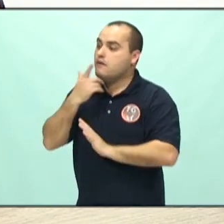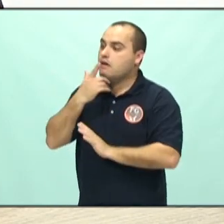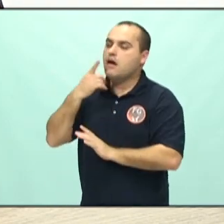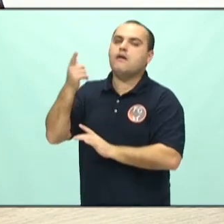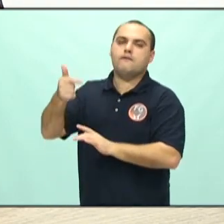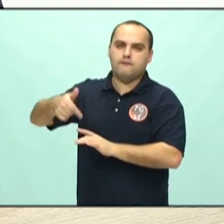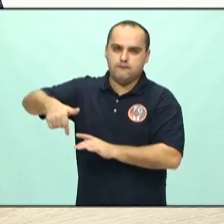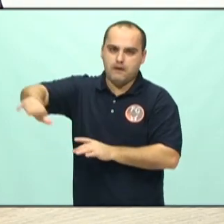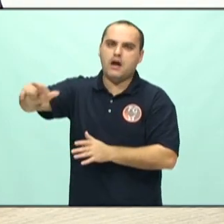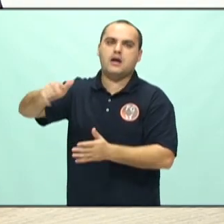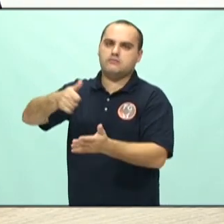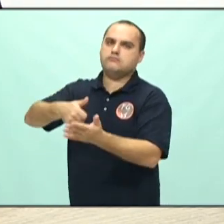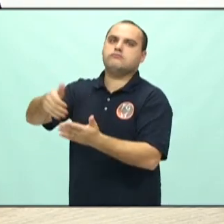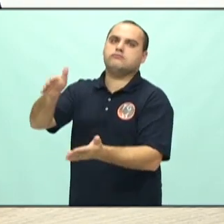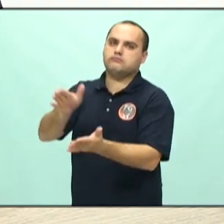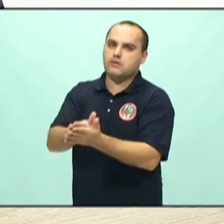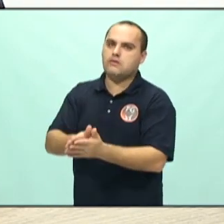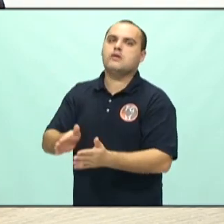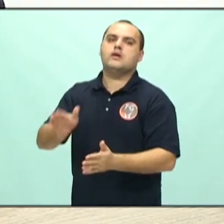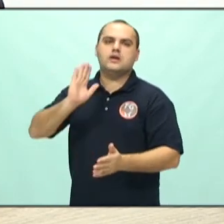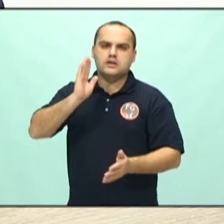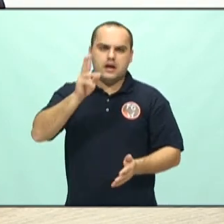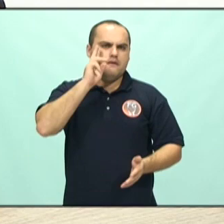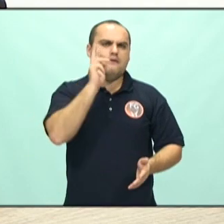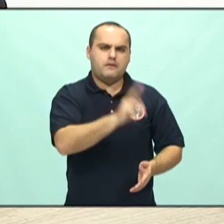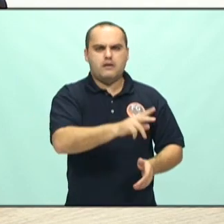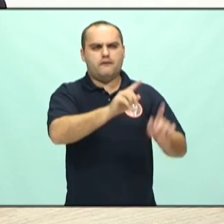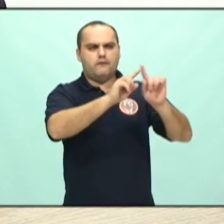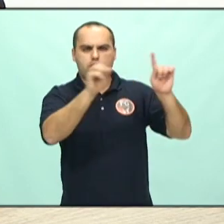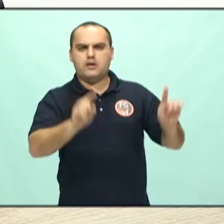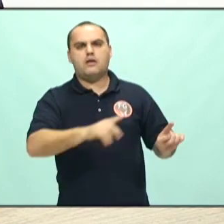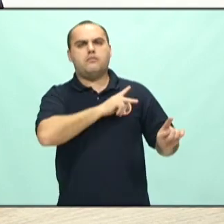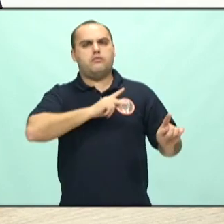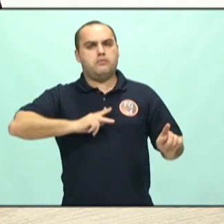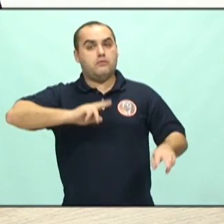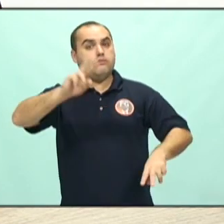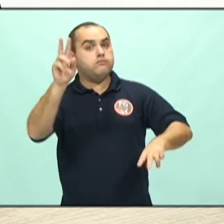nós já vimos vários servidores sendo punidos, sendo presos, então não